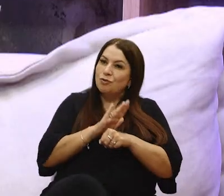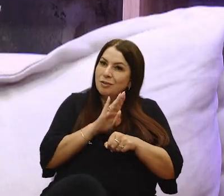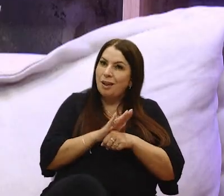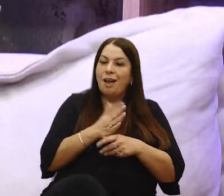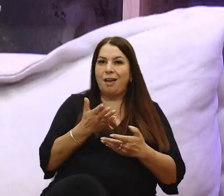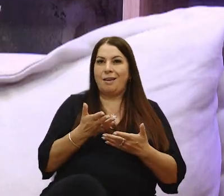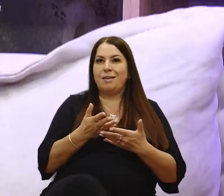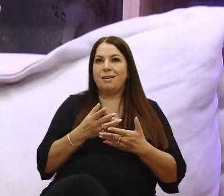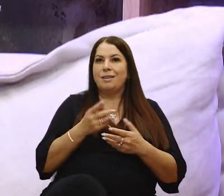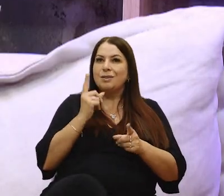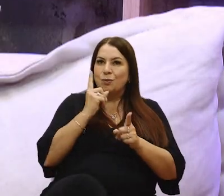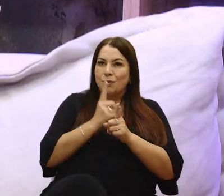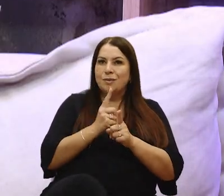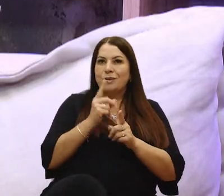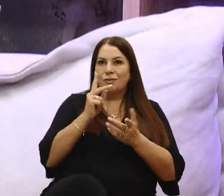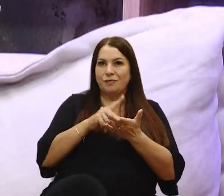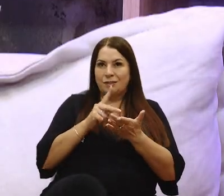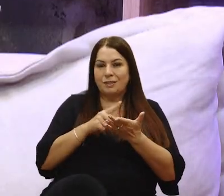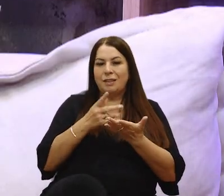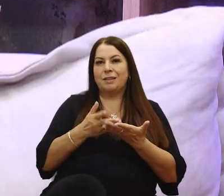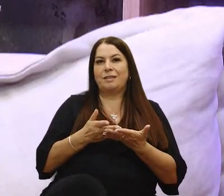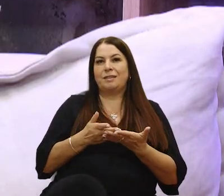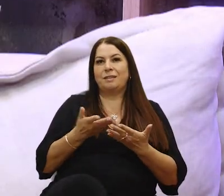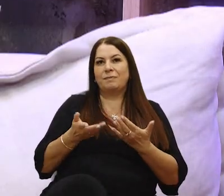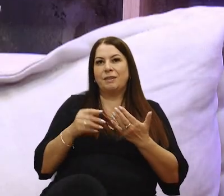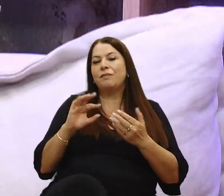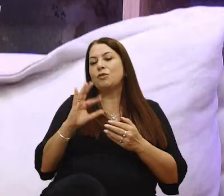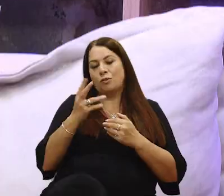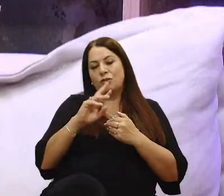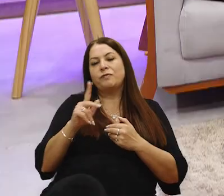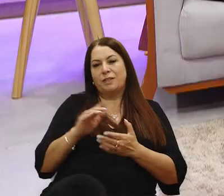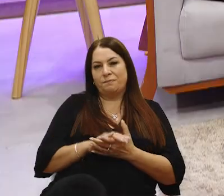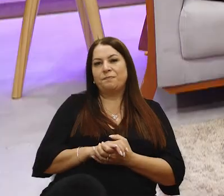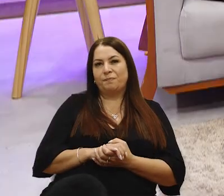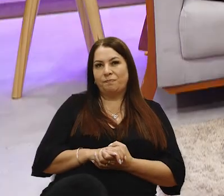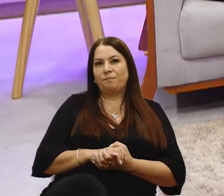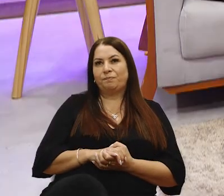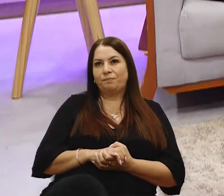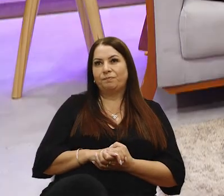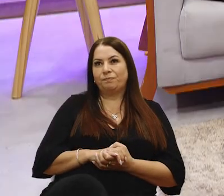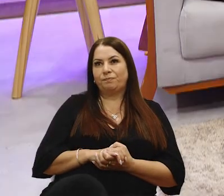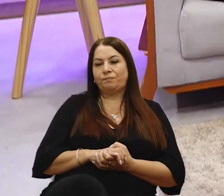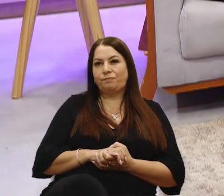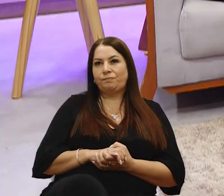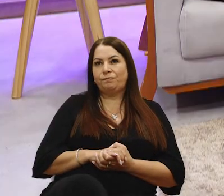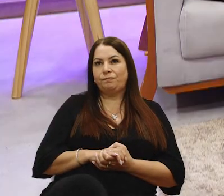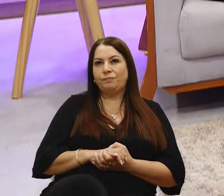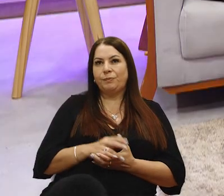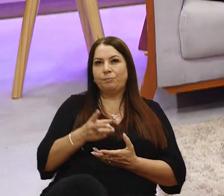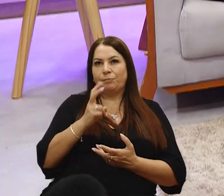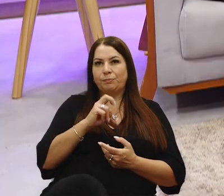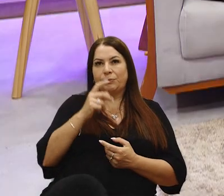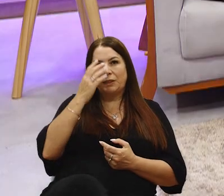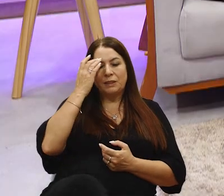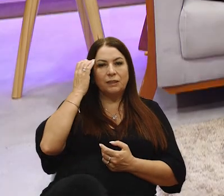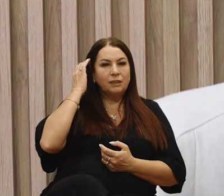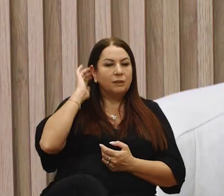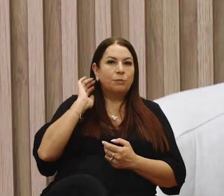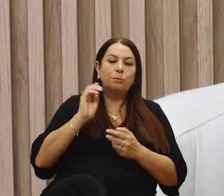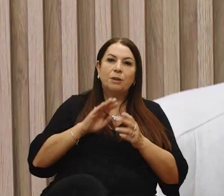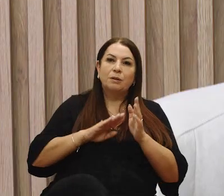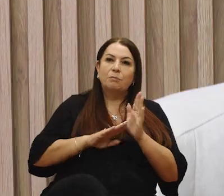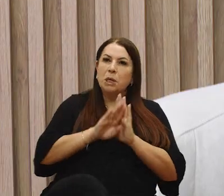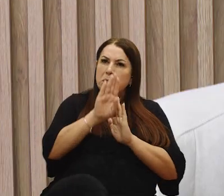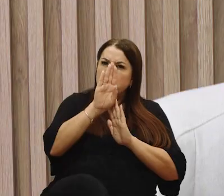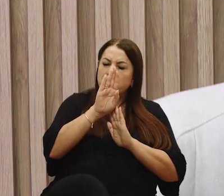acanhada, então a gente quer ajudar essa paciente a se reencontrar realmente, assim, então faz toda a diferença. Bruna, tem notado